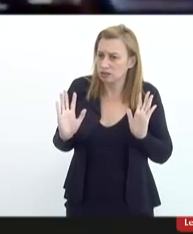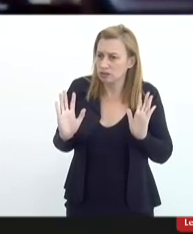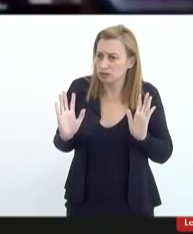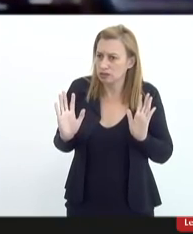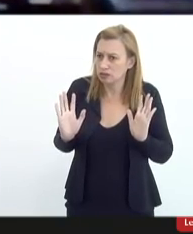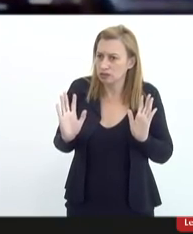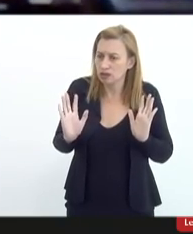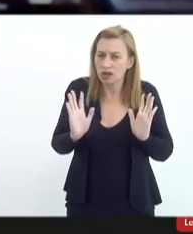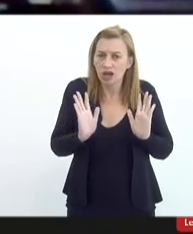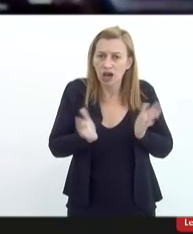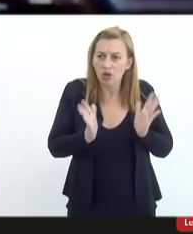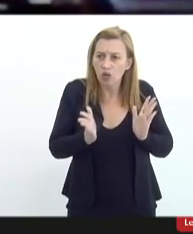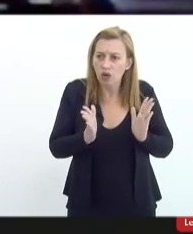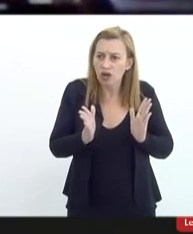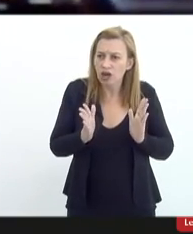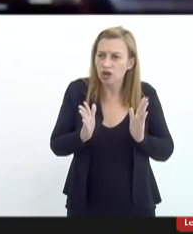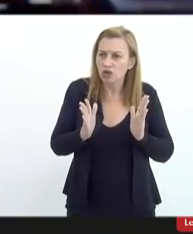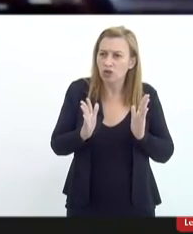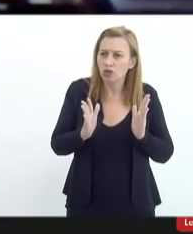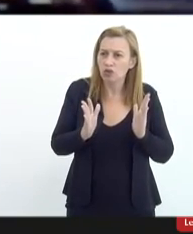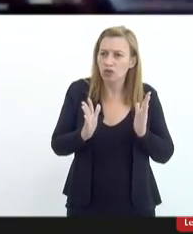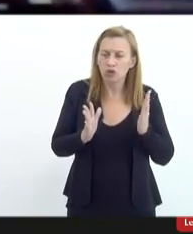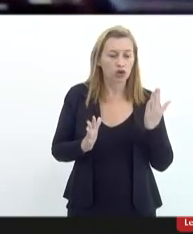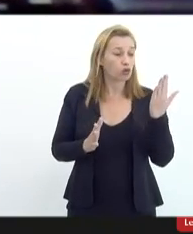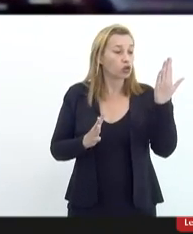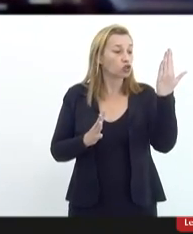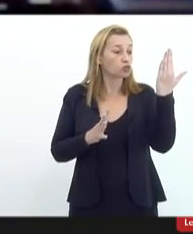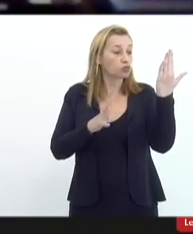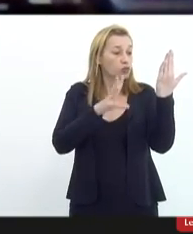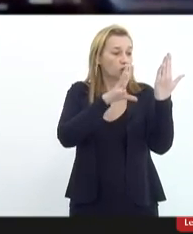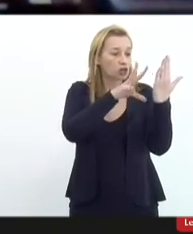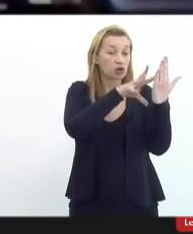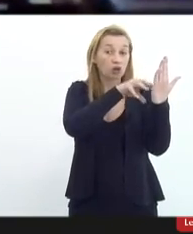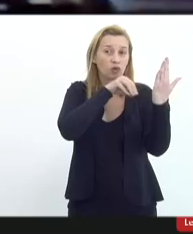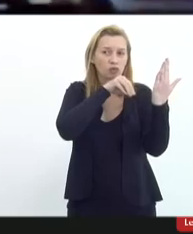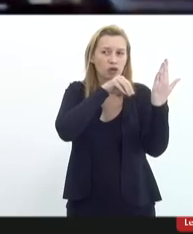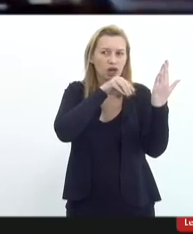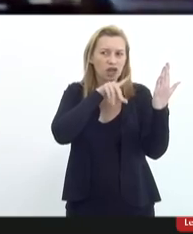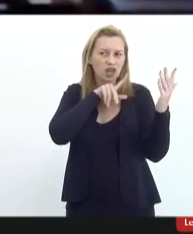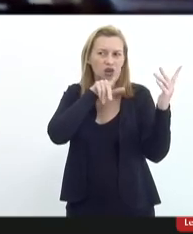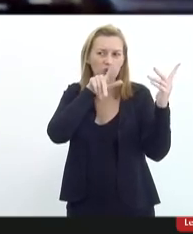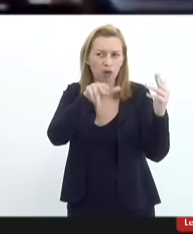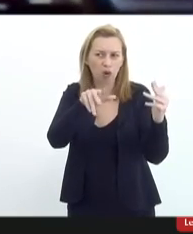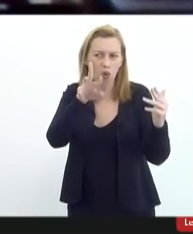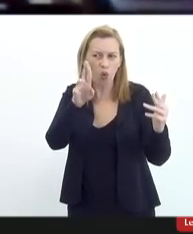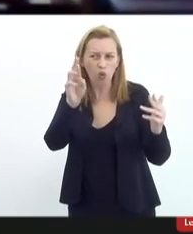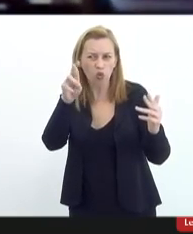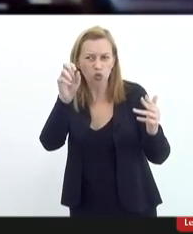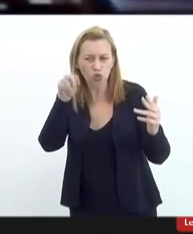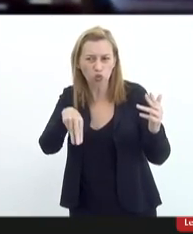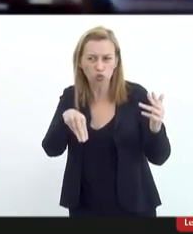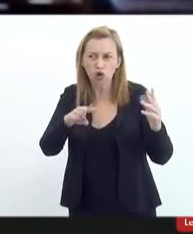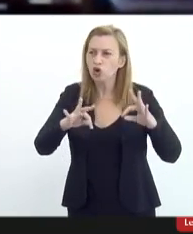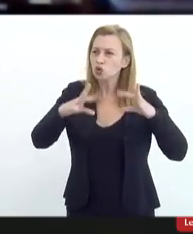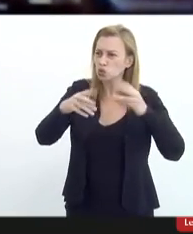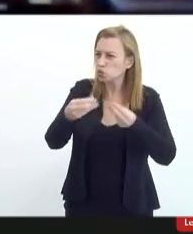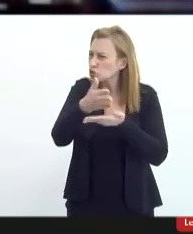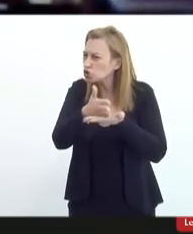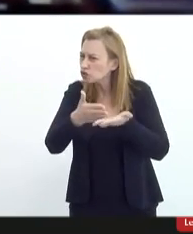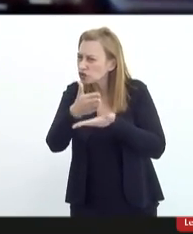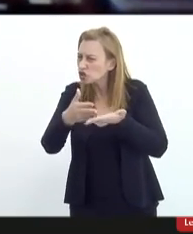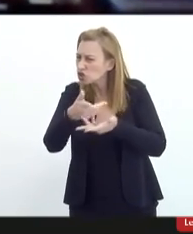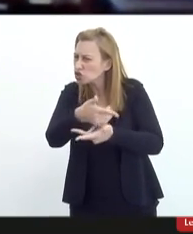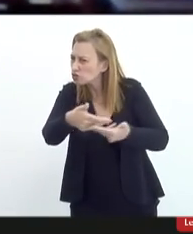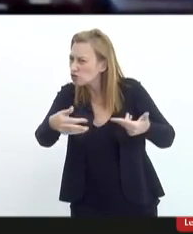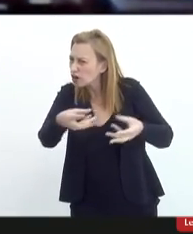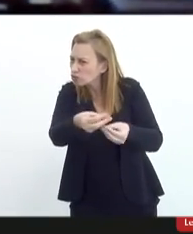um espelho do Orum igualzinho ao da Terra, e agora tudo tinha se dividido em milhares de